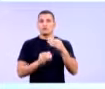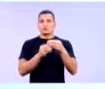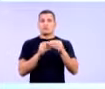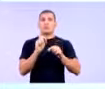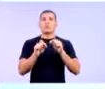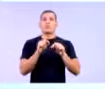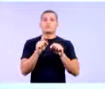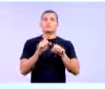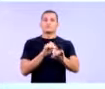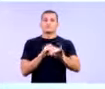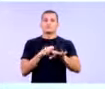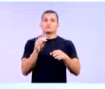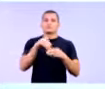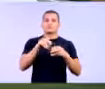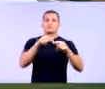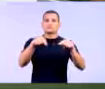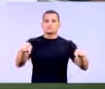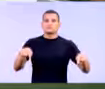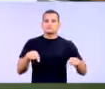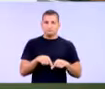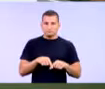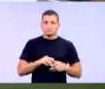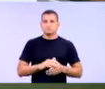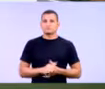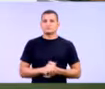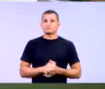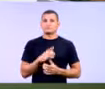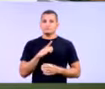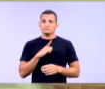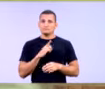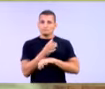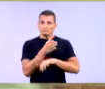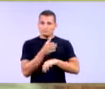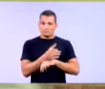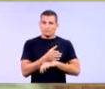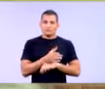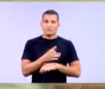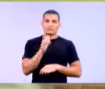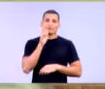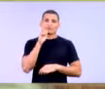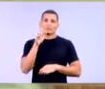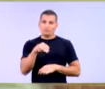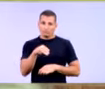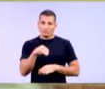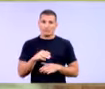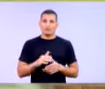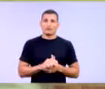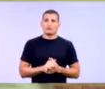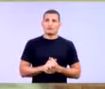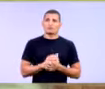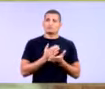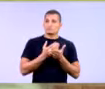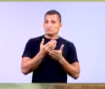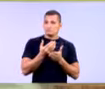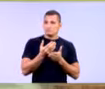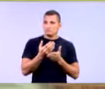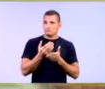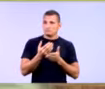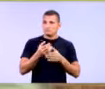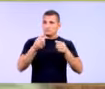de sala de aula. Nós temos a participação aqui de Guajará e quando nós começamos a falar a respeito